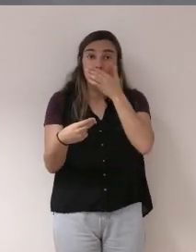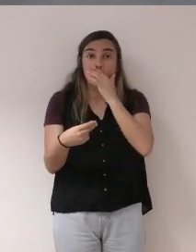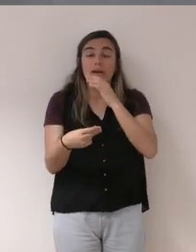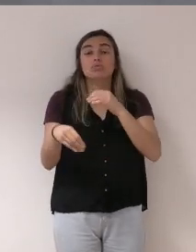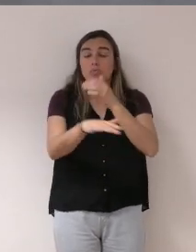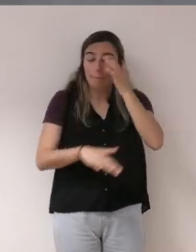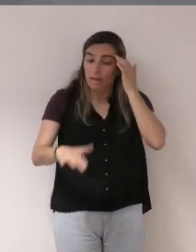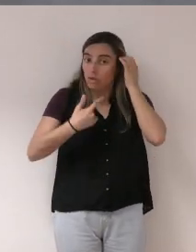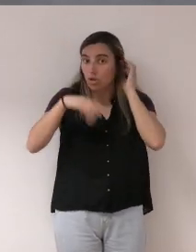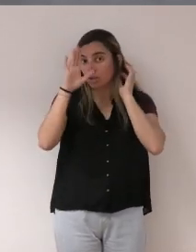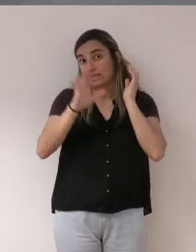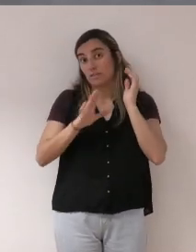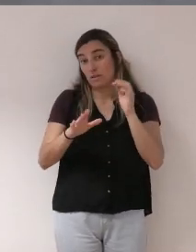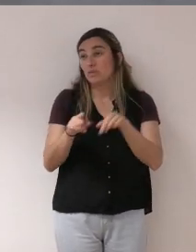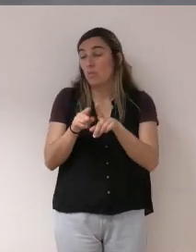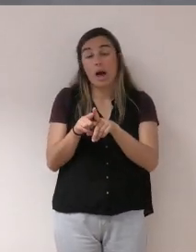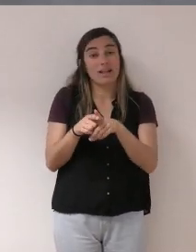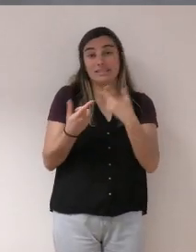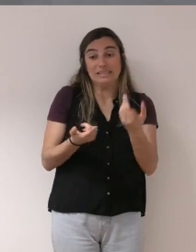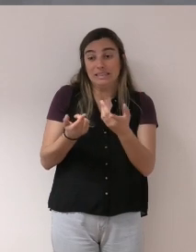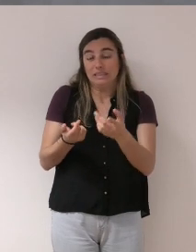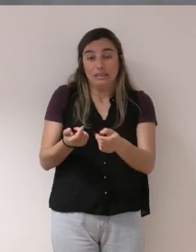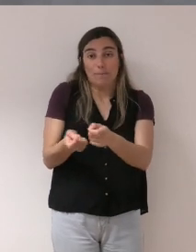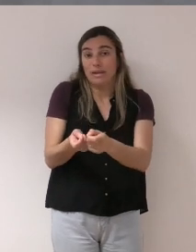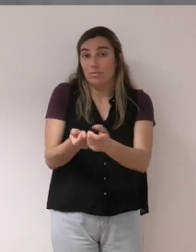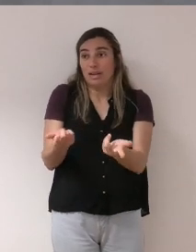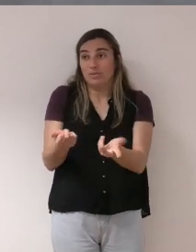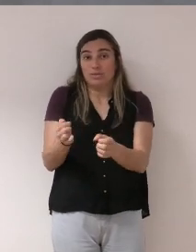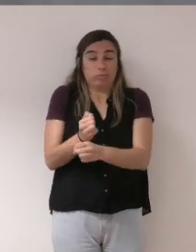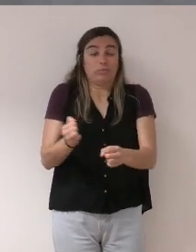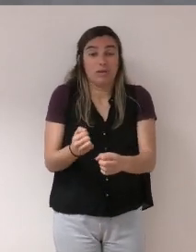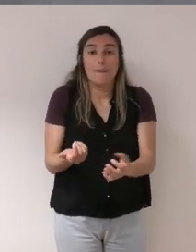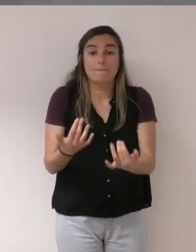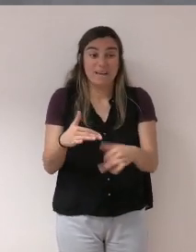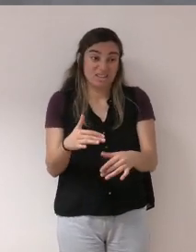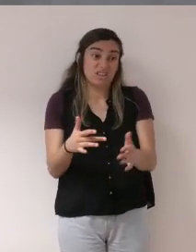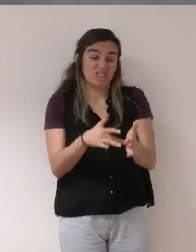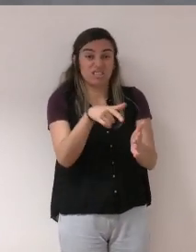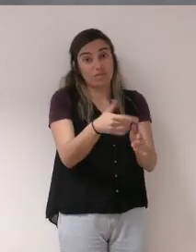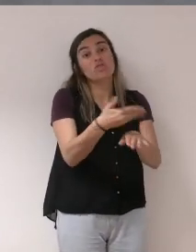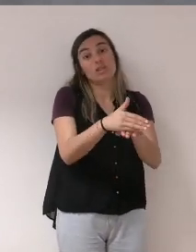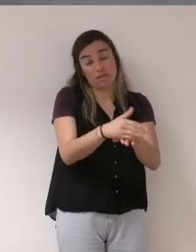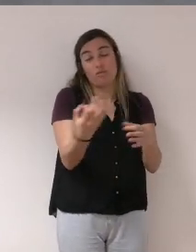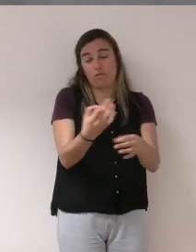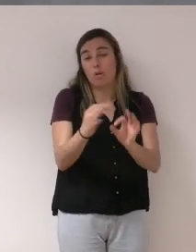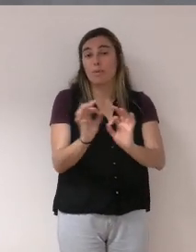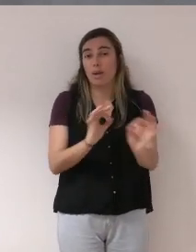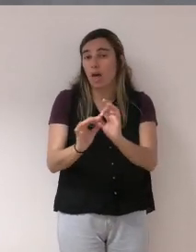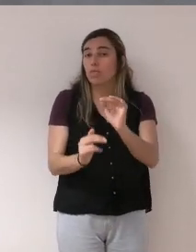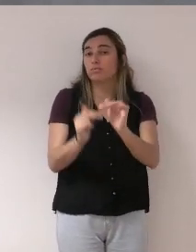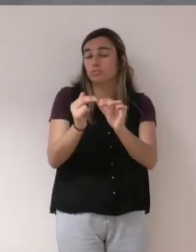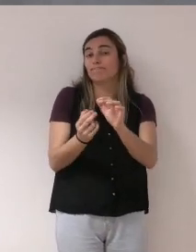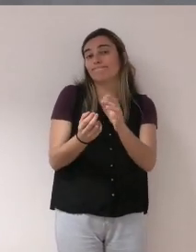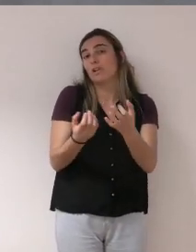num espaço que nós sabemos à beira do abismo. Mas, exceptuando esse livro, que foi construído